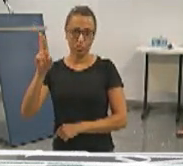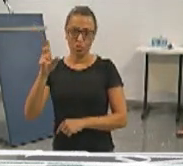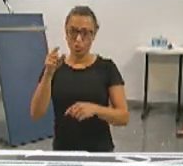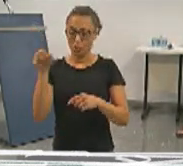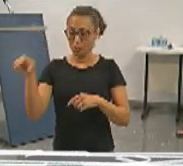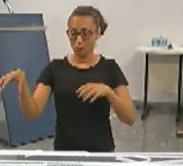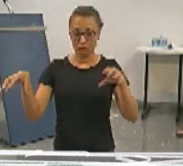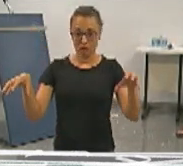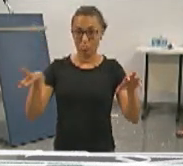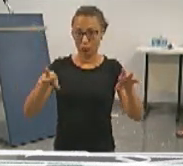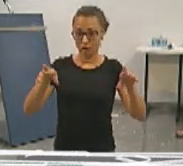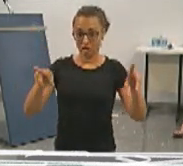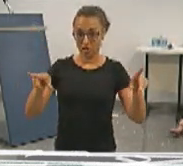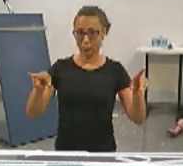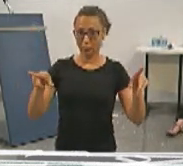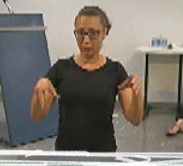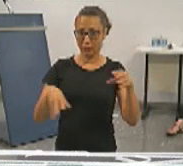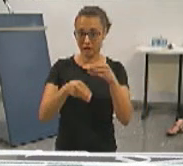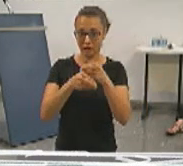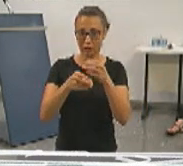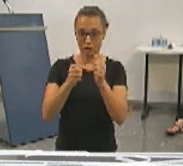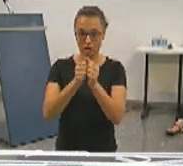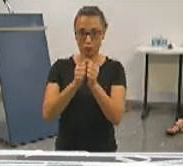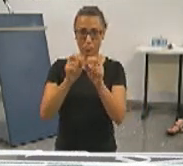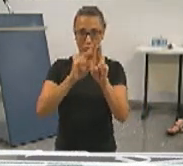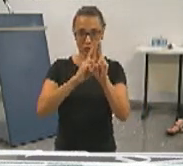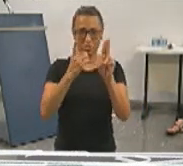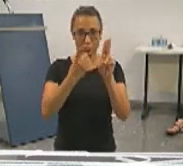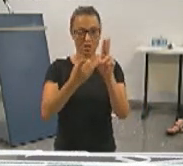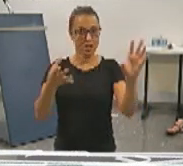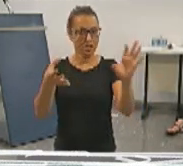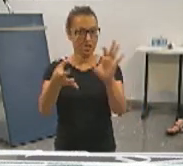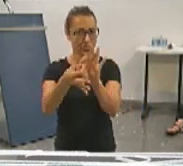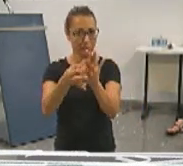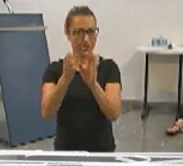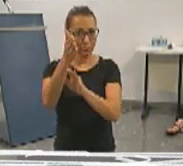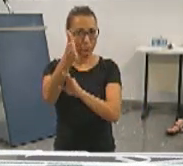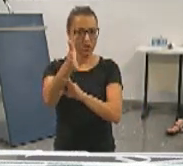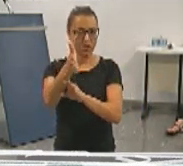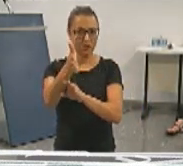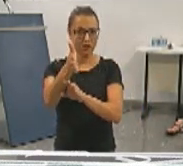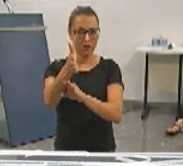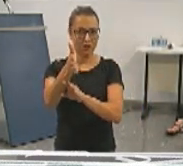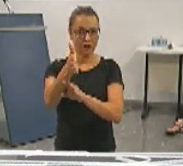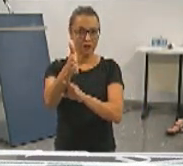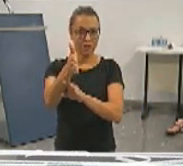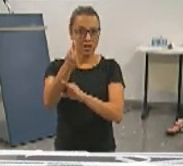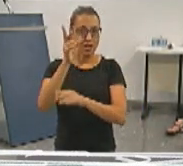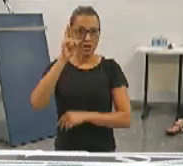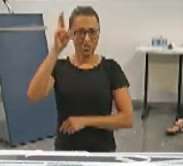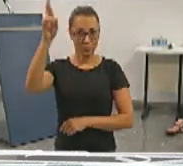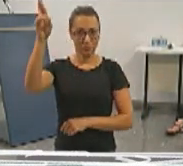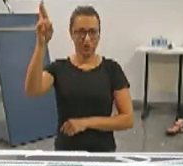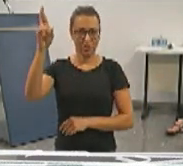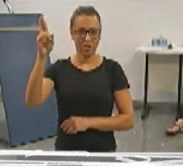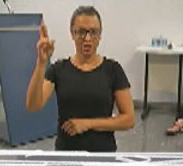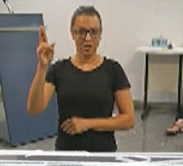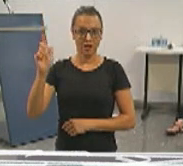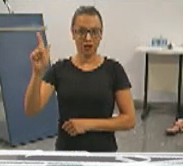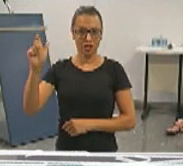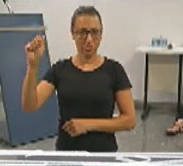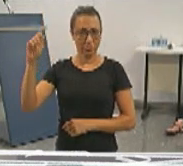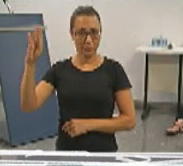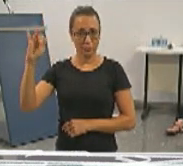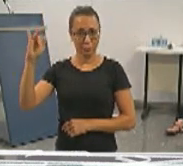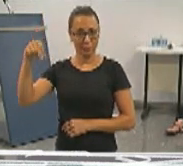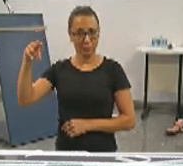2 órgãos suplementares da nossa universidade, ligados diretamente à chefia de gabinete.